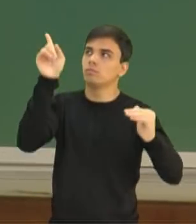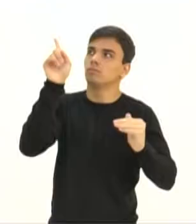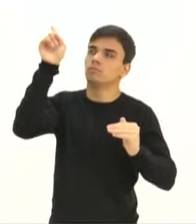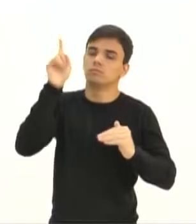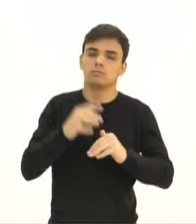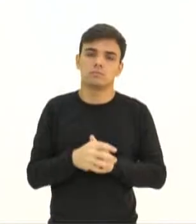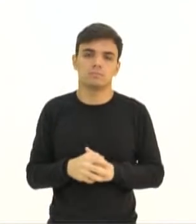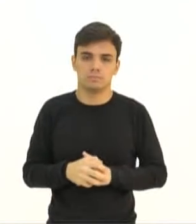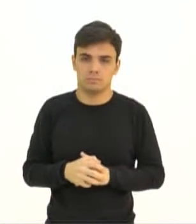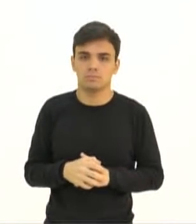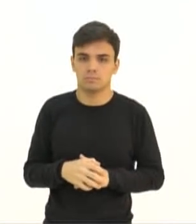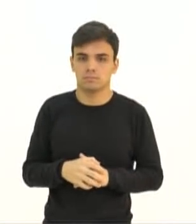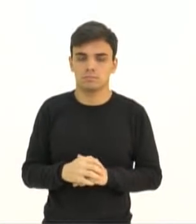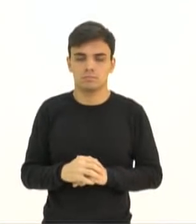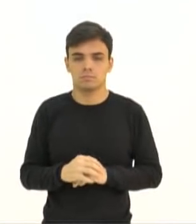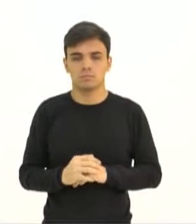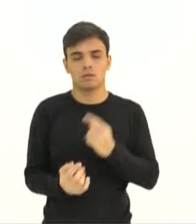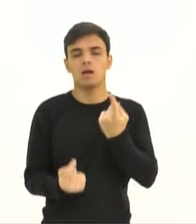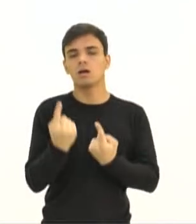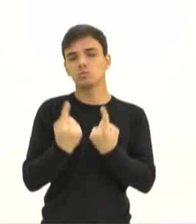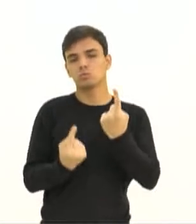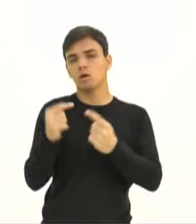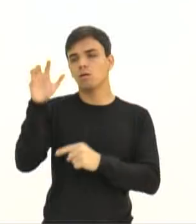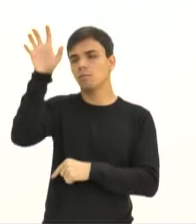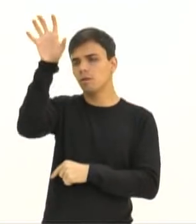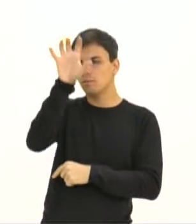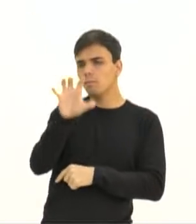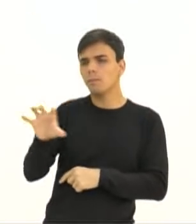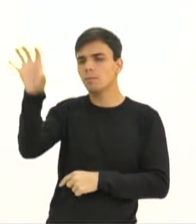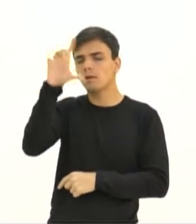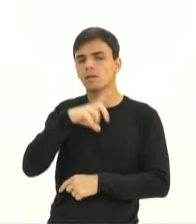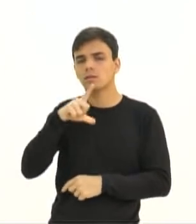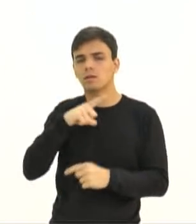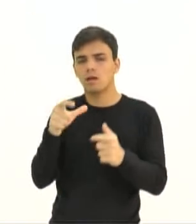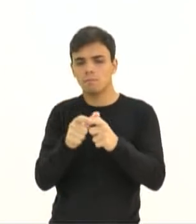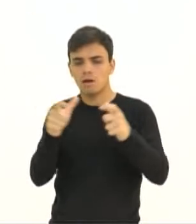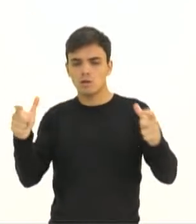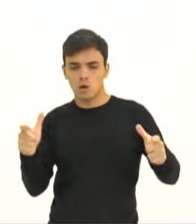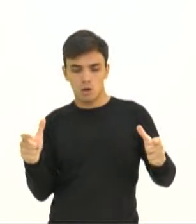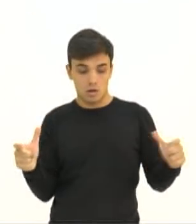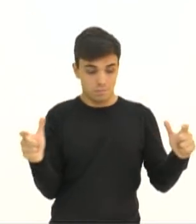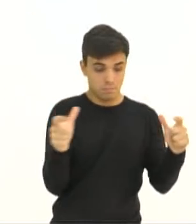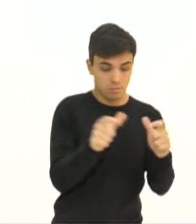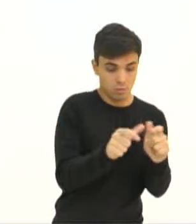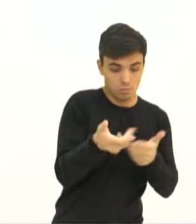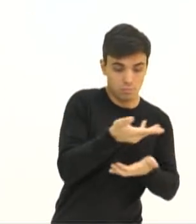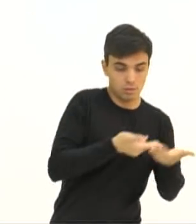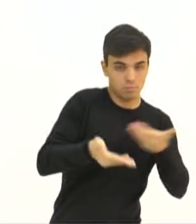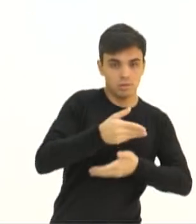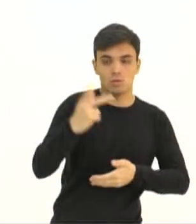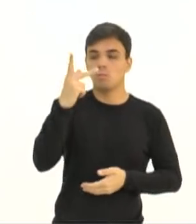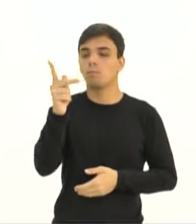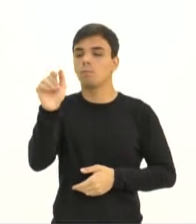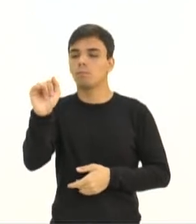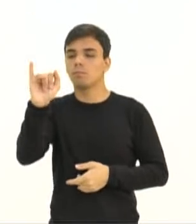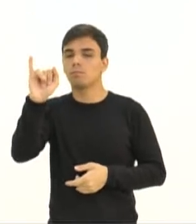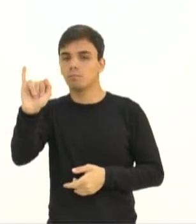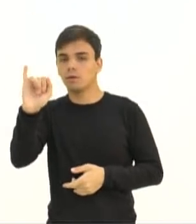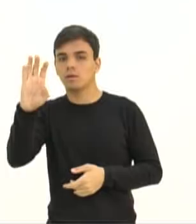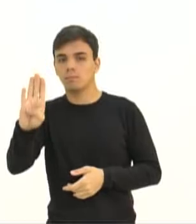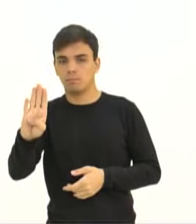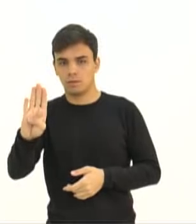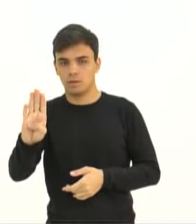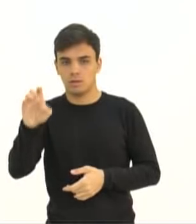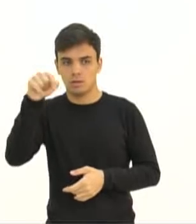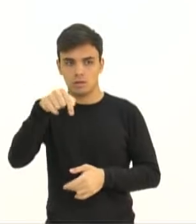apresentada aqui na atividade para vocês, quais regiões apresentam maior e menor participação no PIB do Brasil, respectivamente, ou